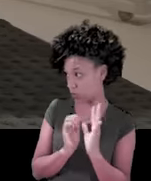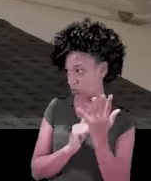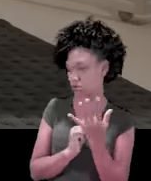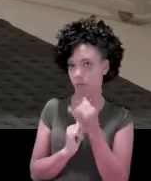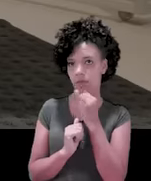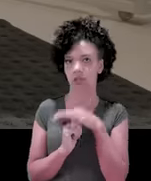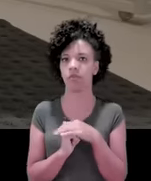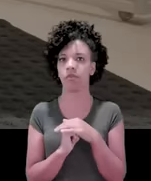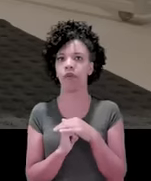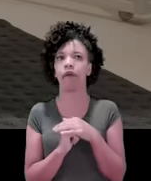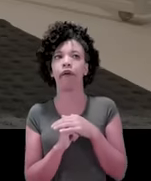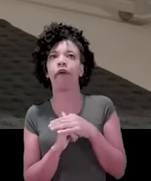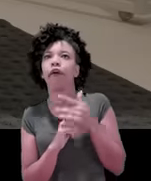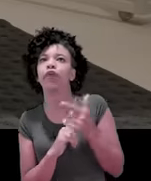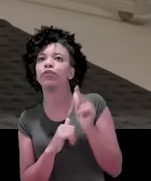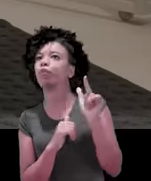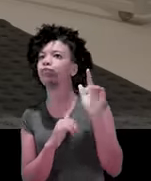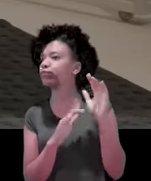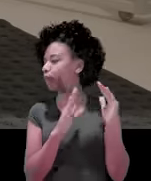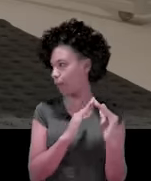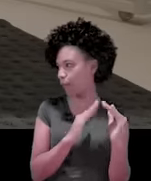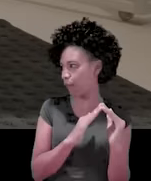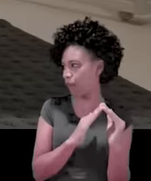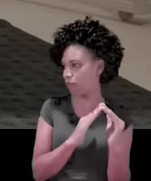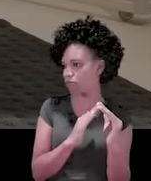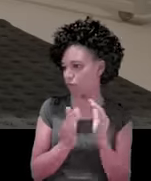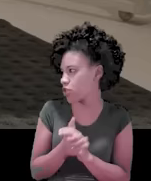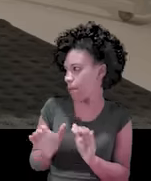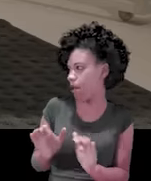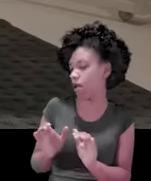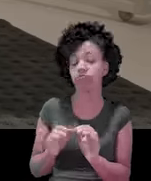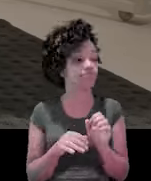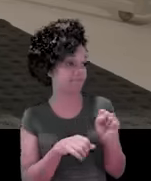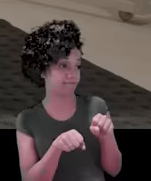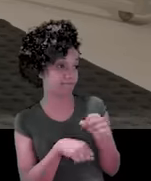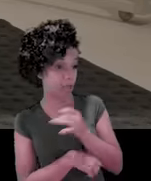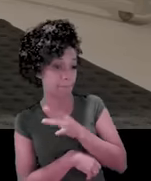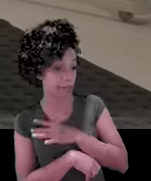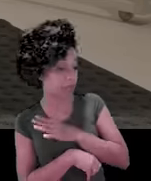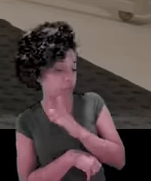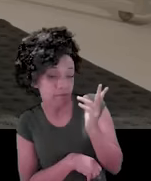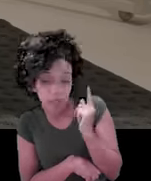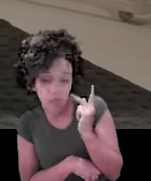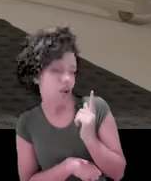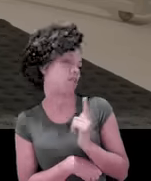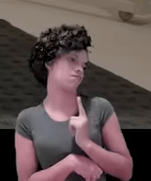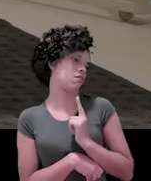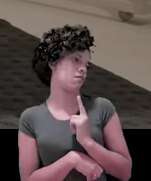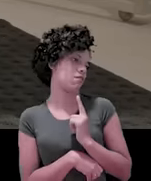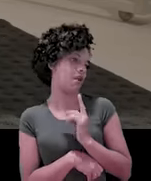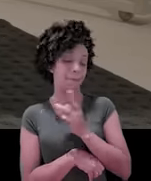tipo eu vou morar fora e vou separar vou que esse é um medo primitivo vai ser natural você ter esse medo